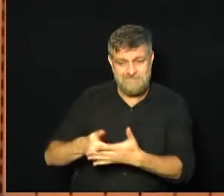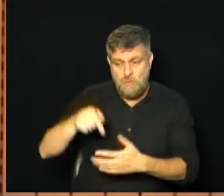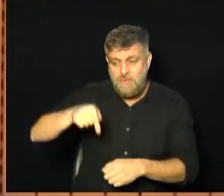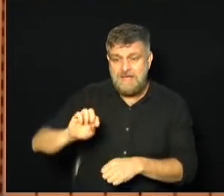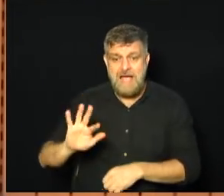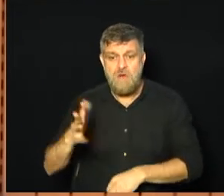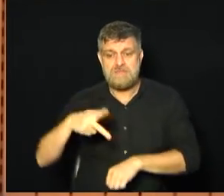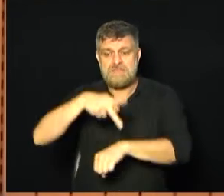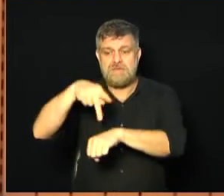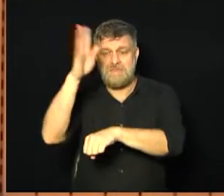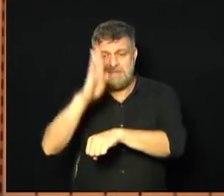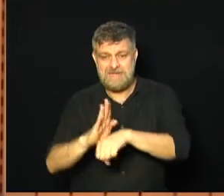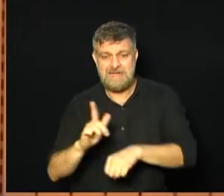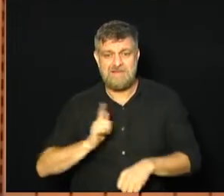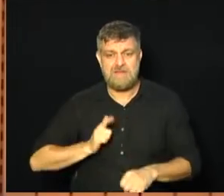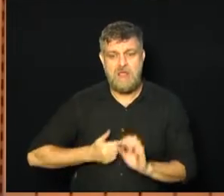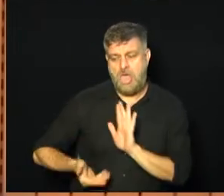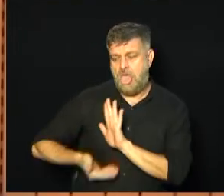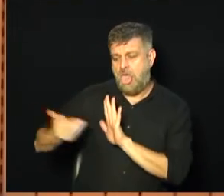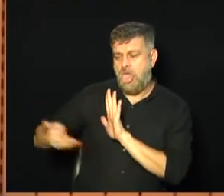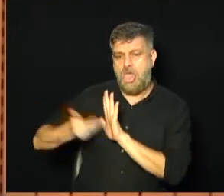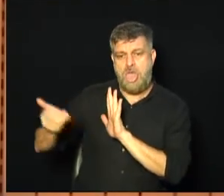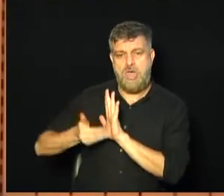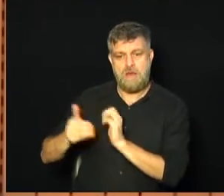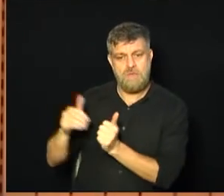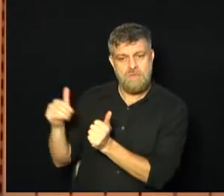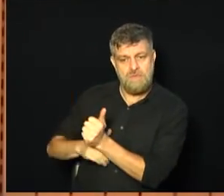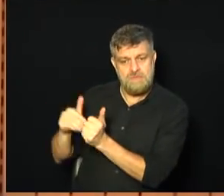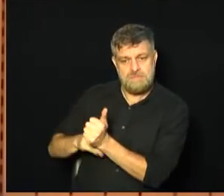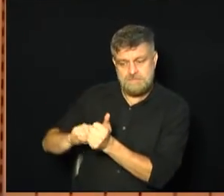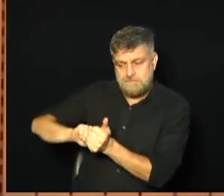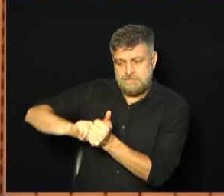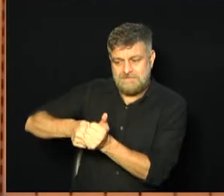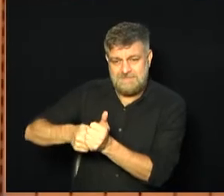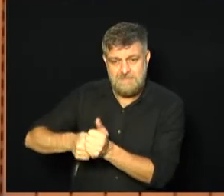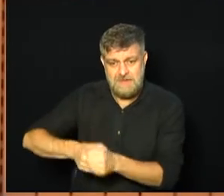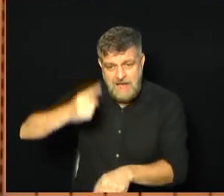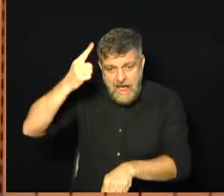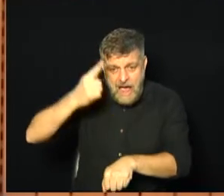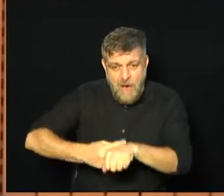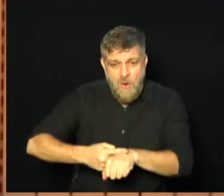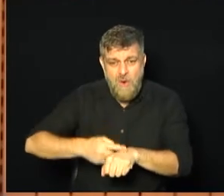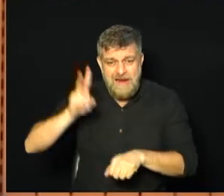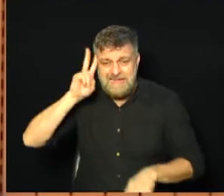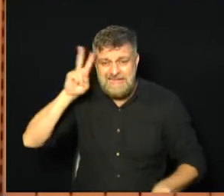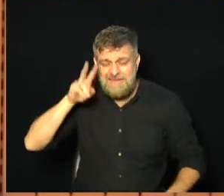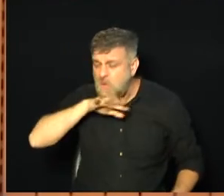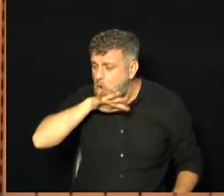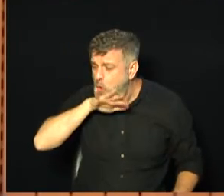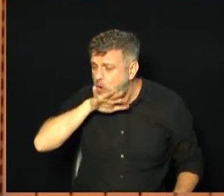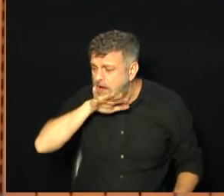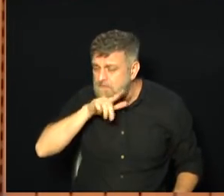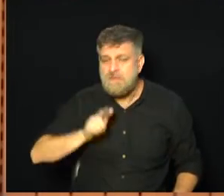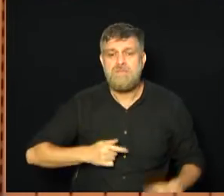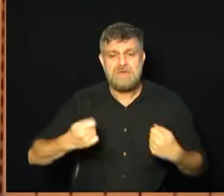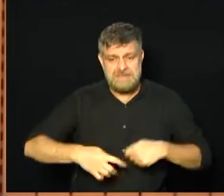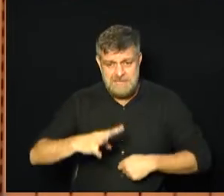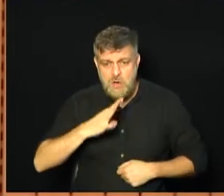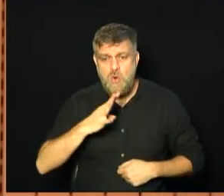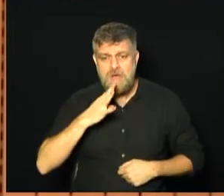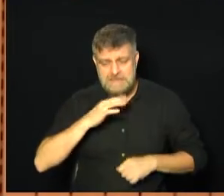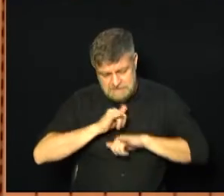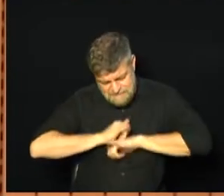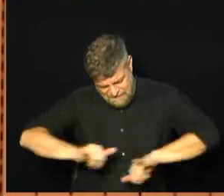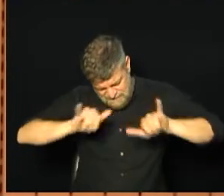não tente escamotear, esconder os momentos terríveis da nossa história, que têm que ser conhecidos e